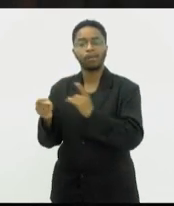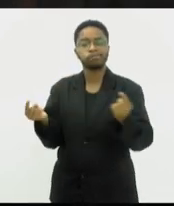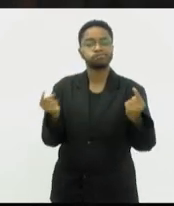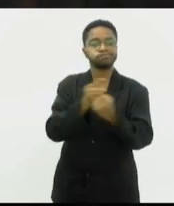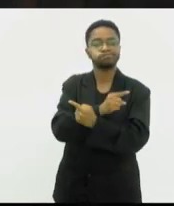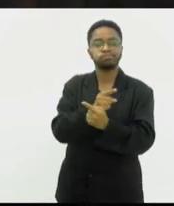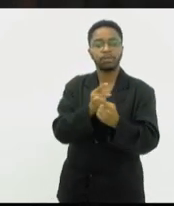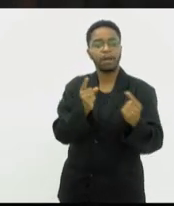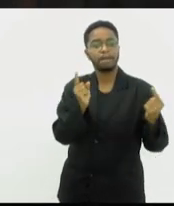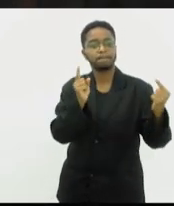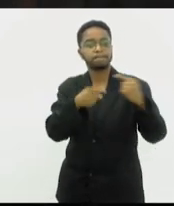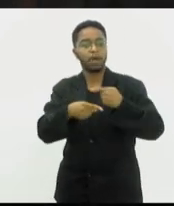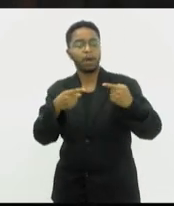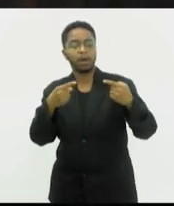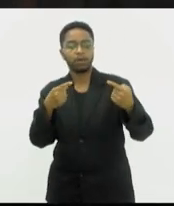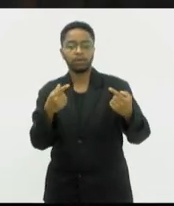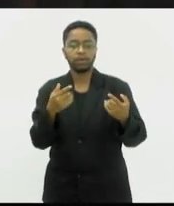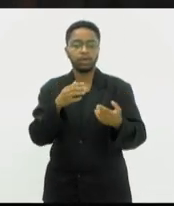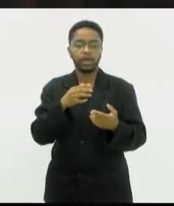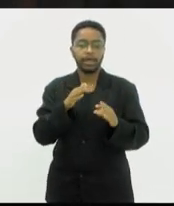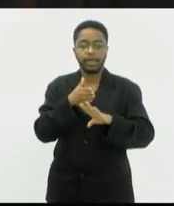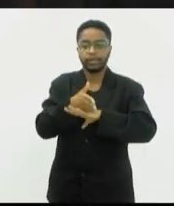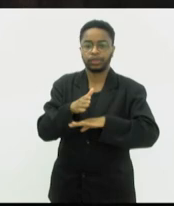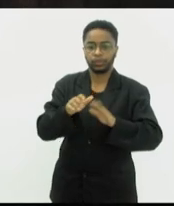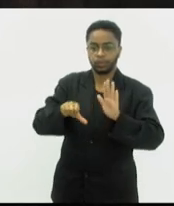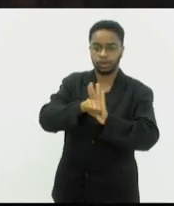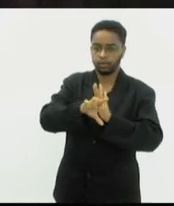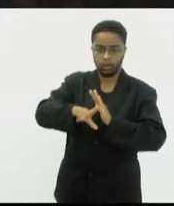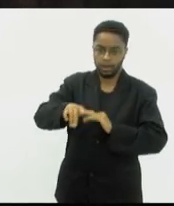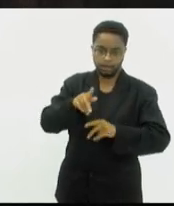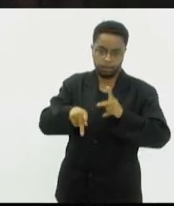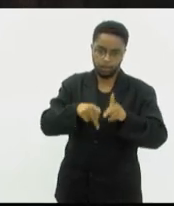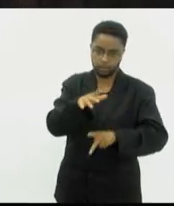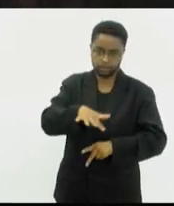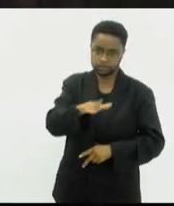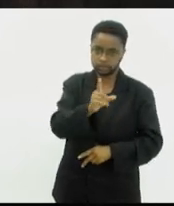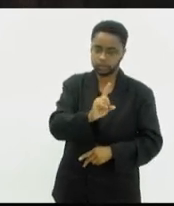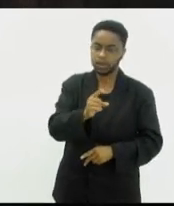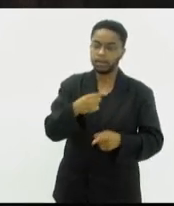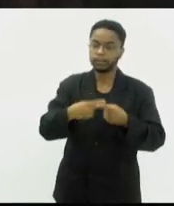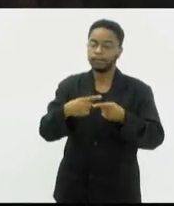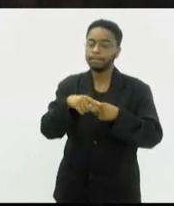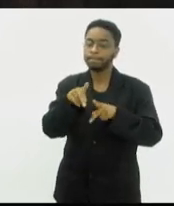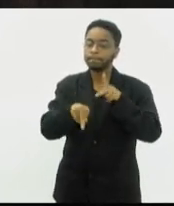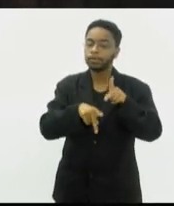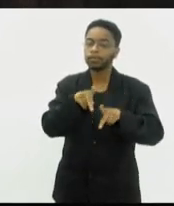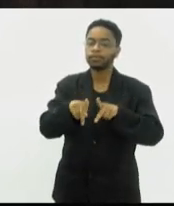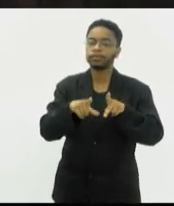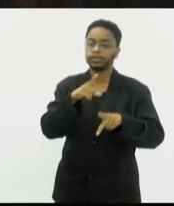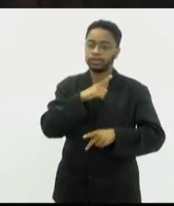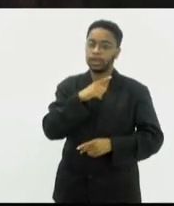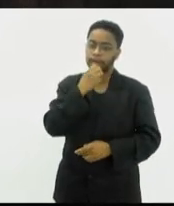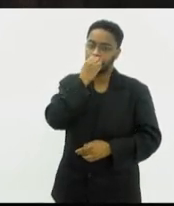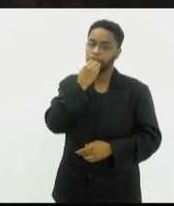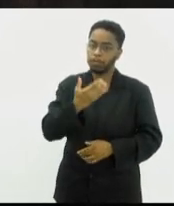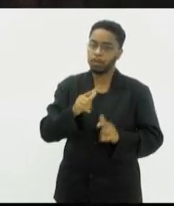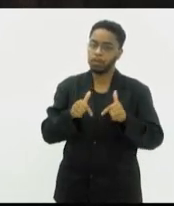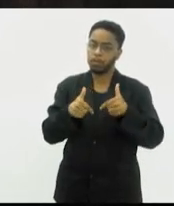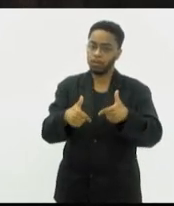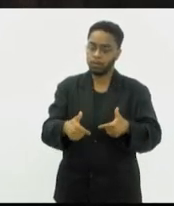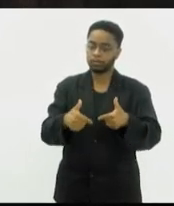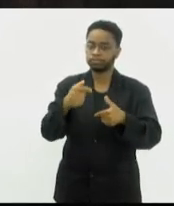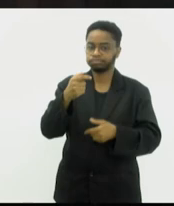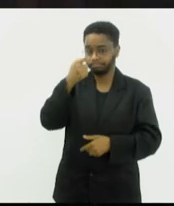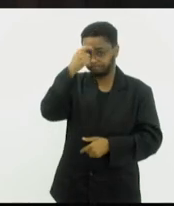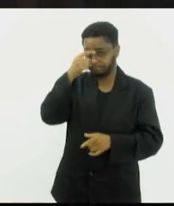que entra para o crime, não todo mundo, a população como toda, porque a população como toda é de boa índole, mas